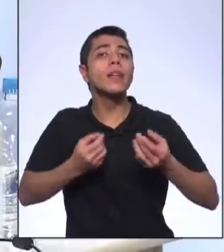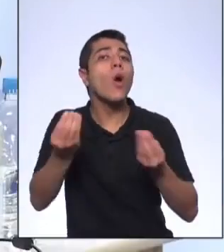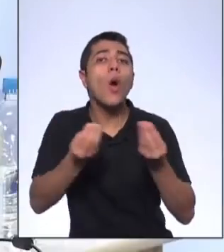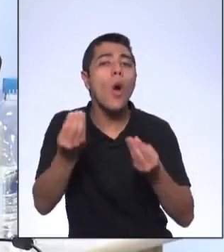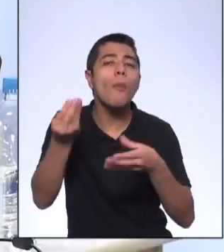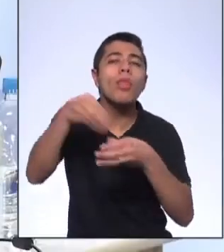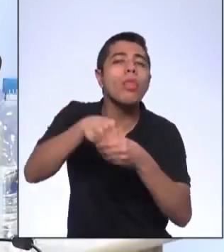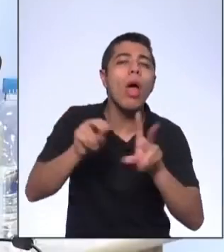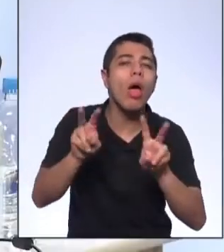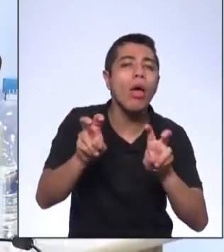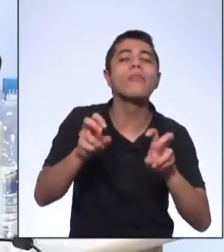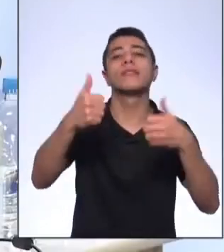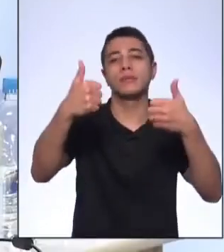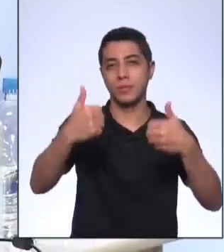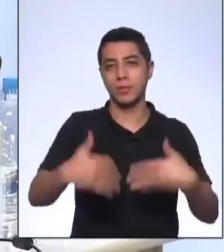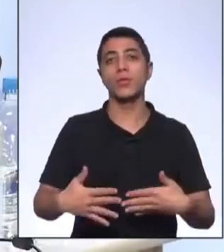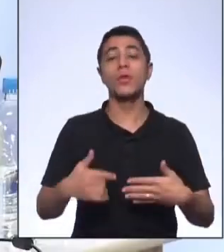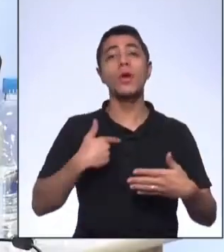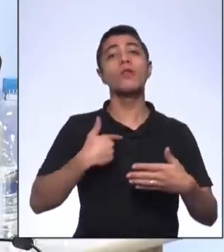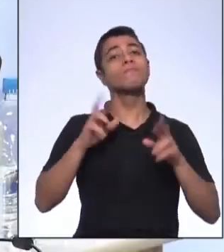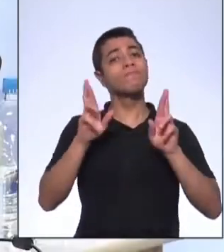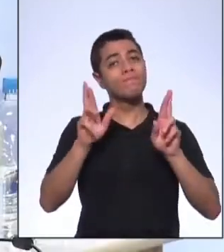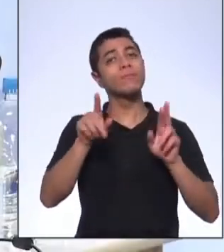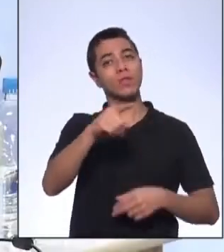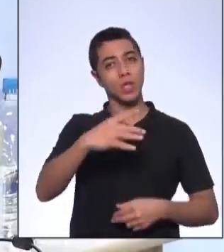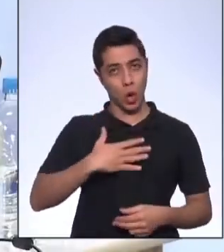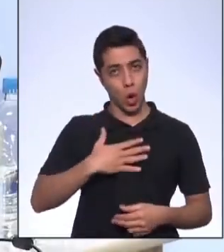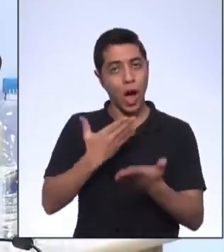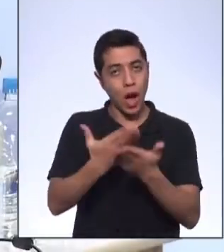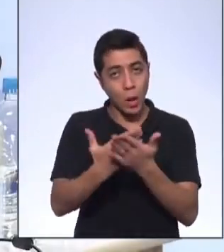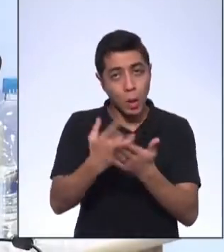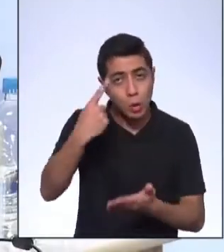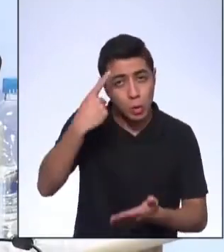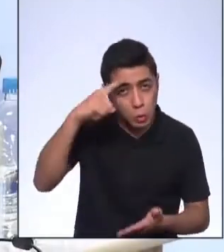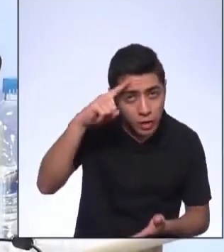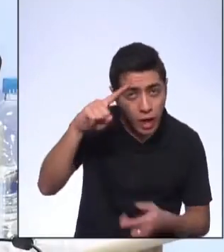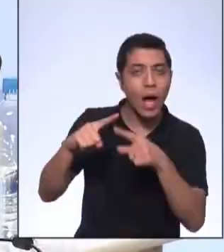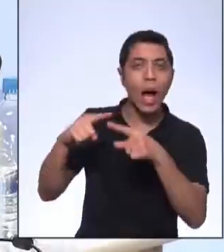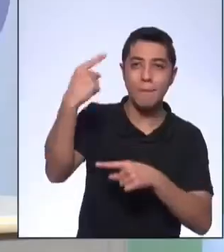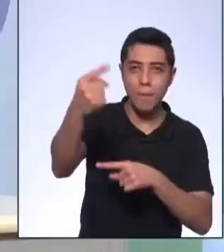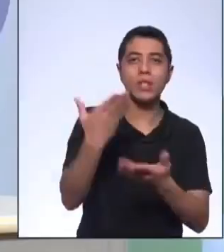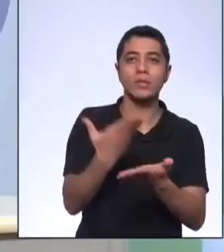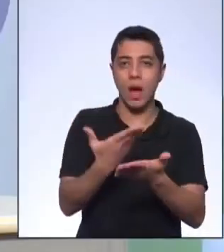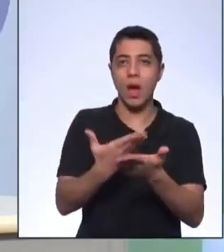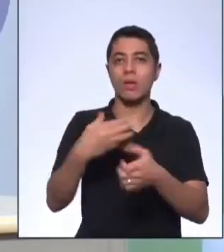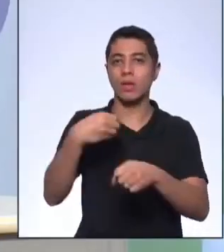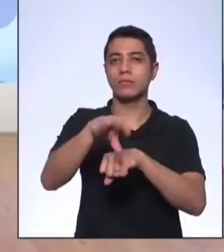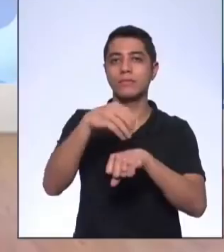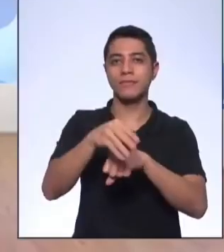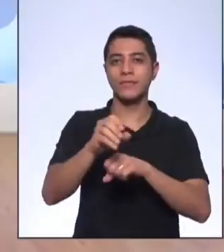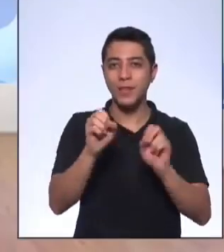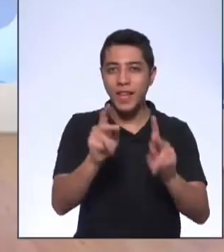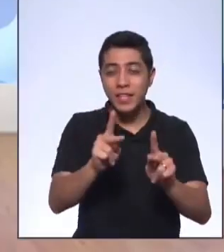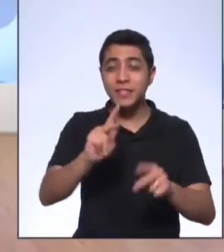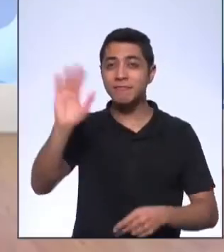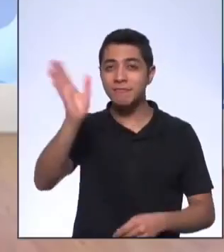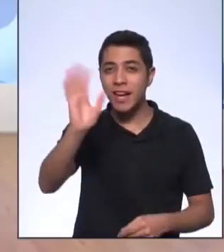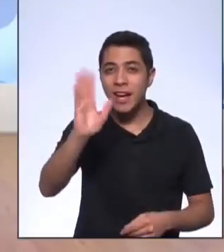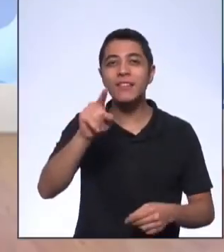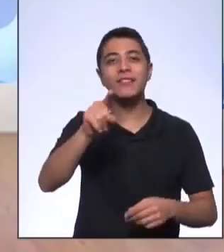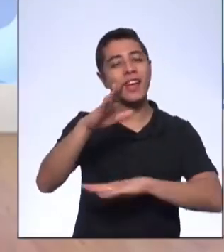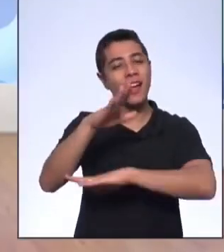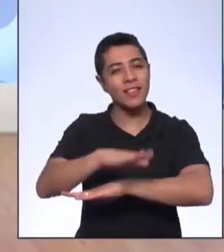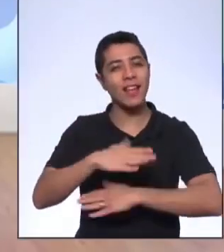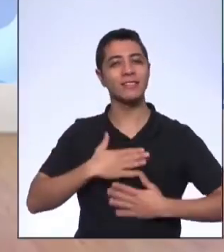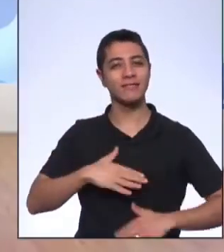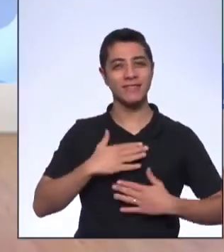gostado da aula. Né? Quaisquer dúvidas, nós podemos retirar nas próximas aulas, né, Dani? Exatamente. Tá? Tchau. Bom final de tarde para